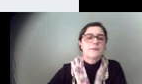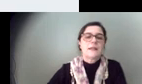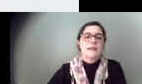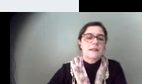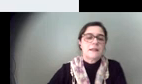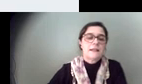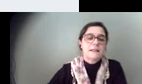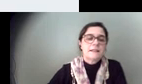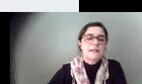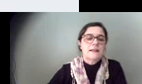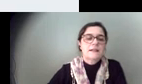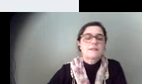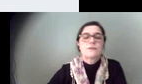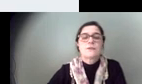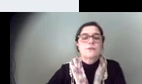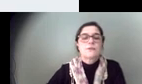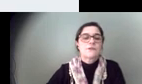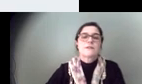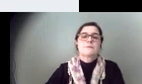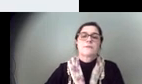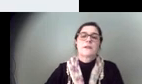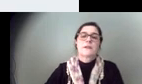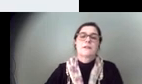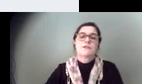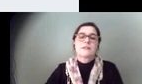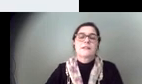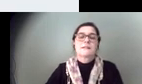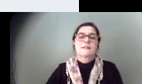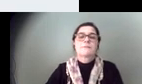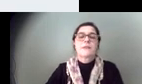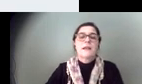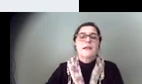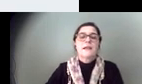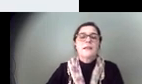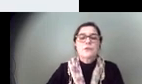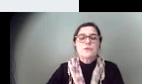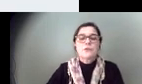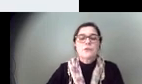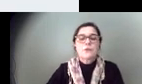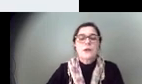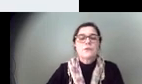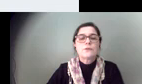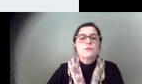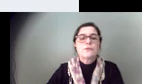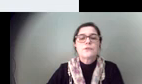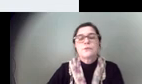bacana ler, né, as contribuições de vocês. E depois, o nosso quarto, que foi